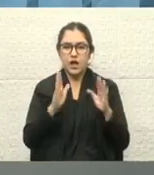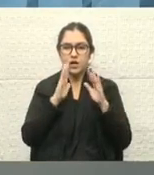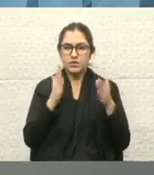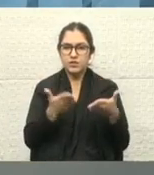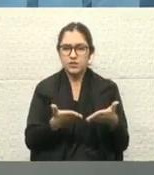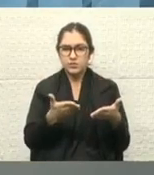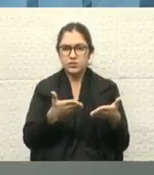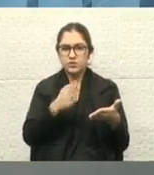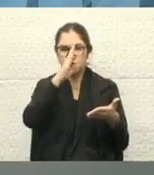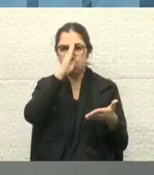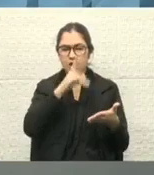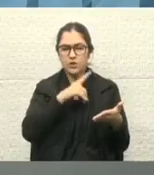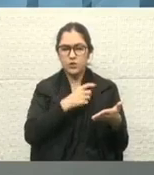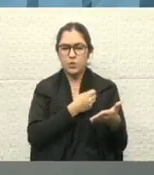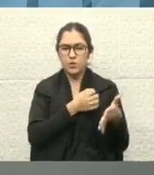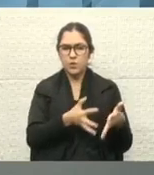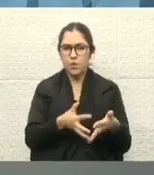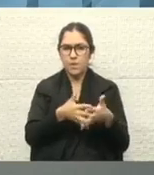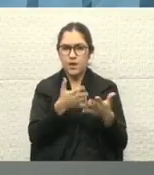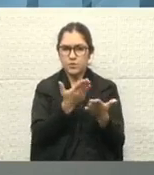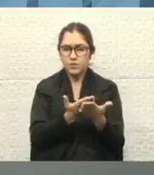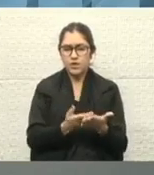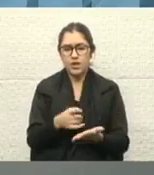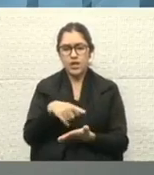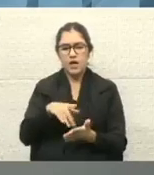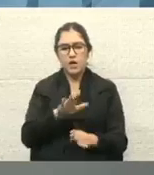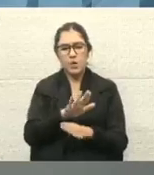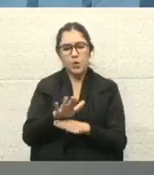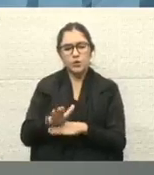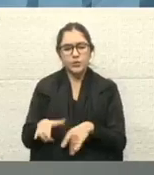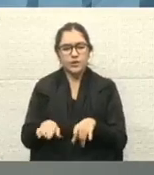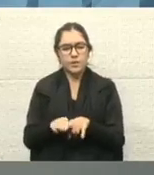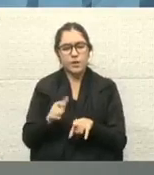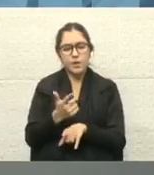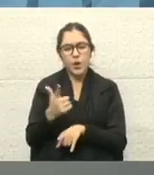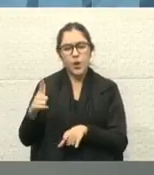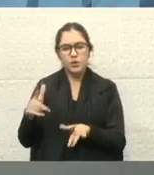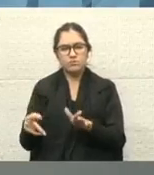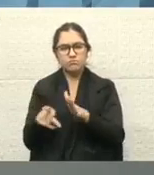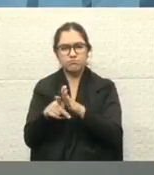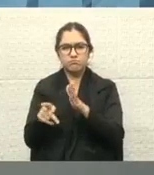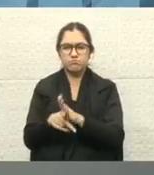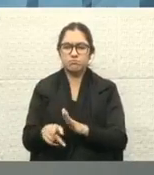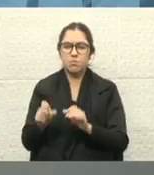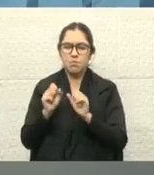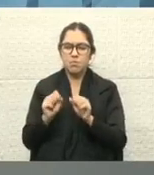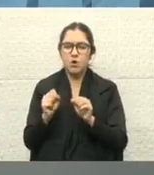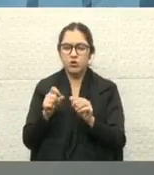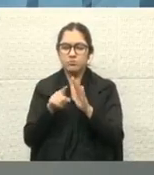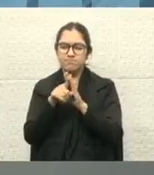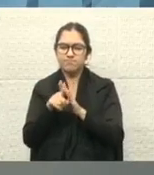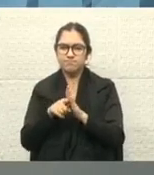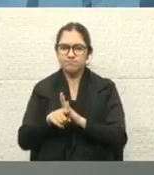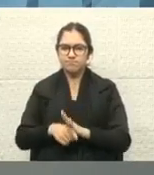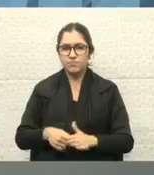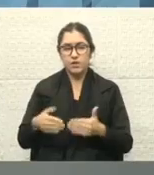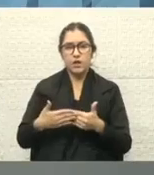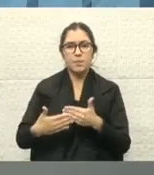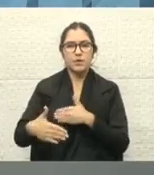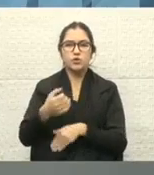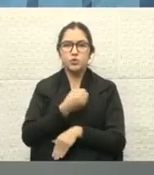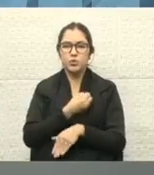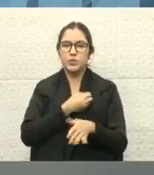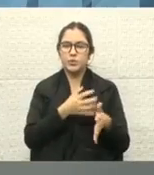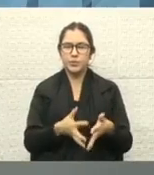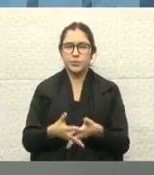o número complexo que está sendo estudado, ele vai contribuir para outras propriedades que podem ser investigadas a partir de um